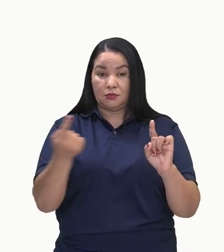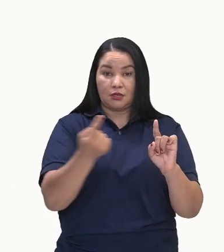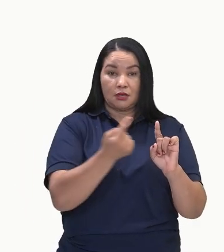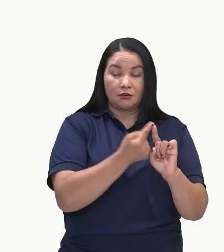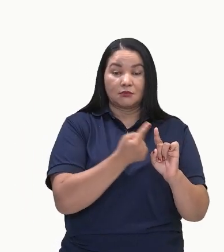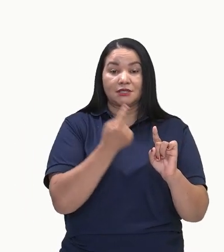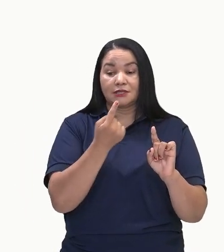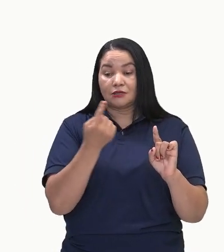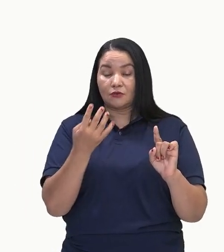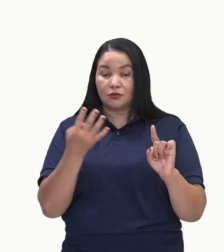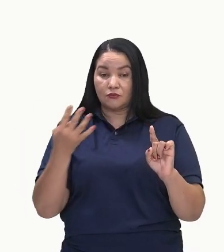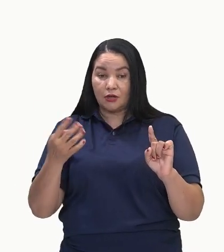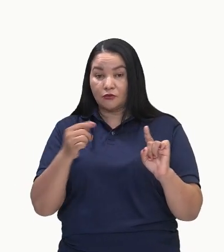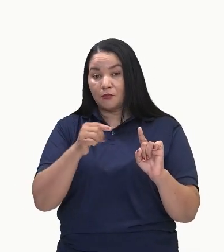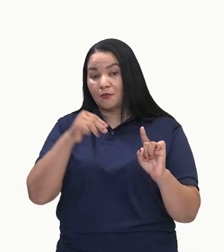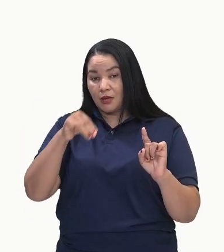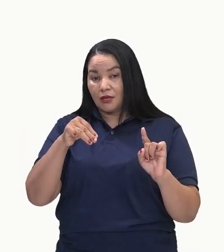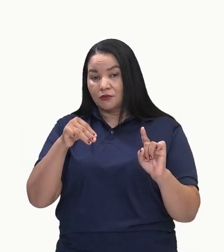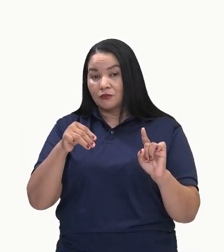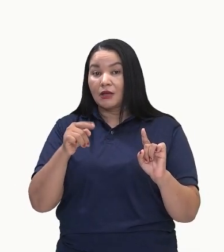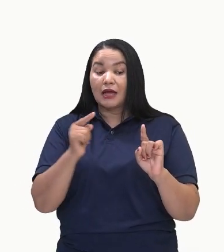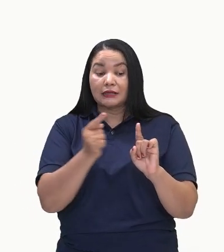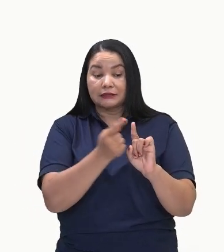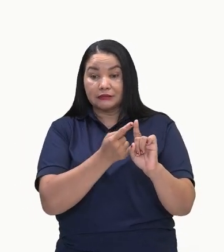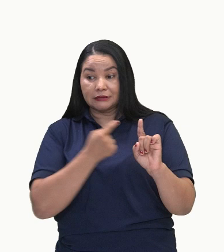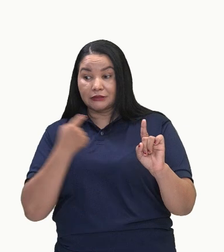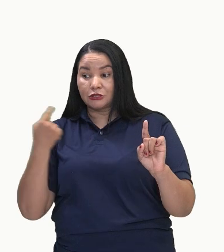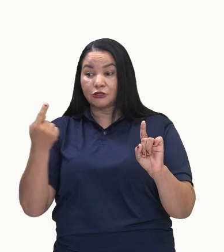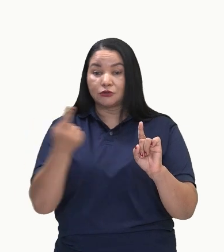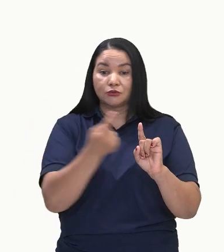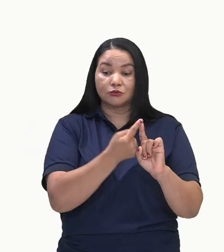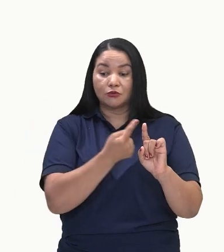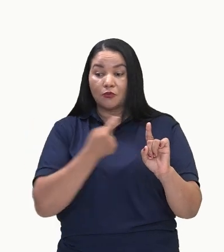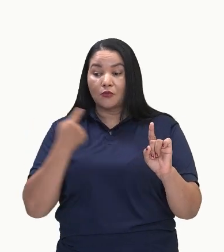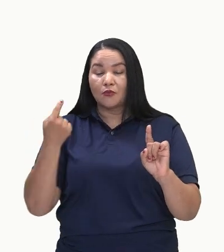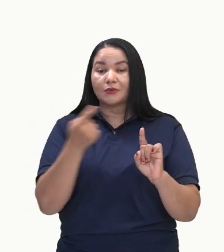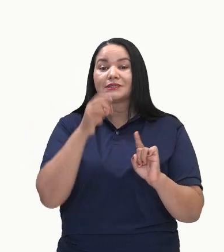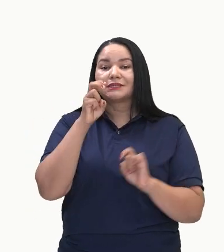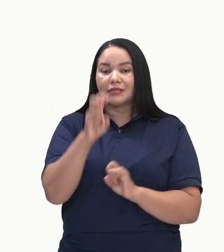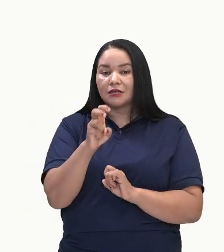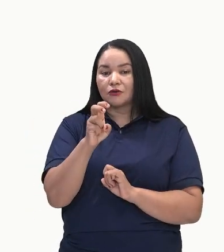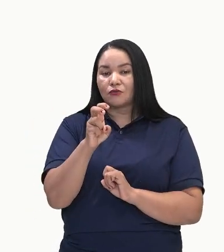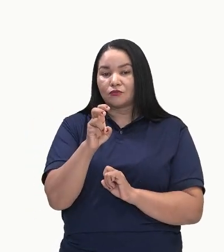metros. Mas ele deu 5 voltas de acordo com a situação problema. Então, ele caminhou